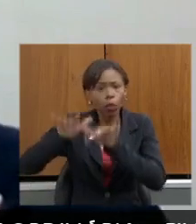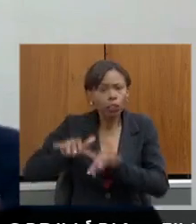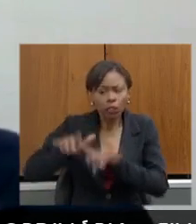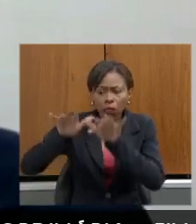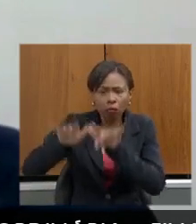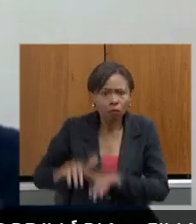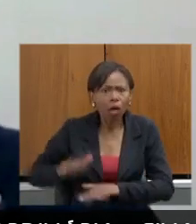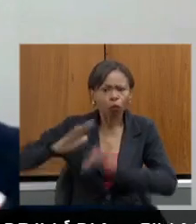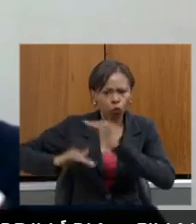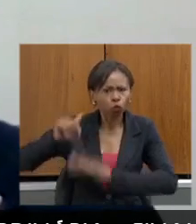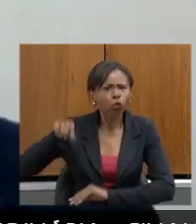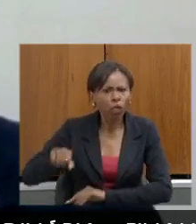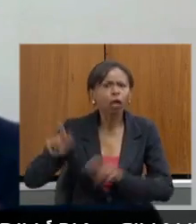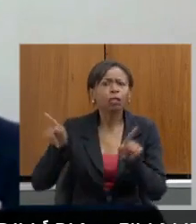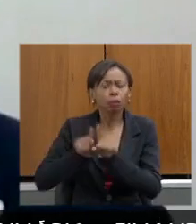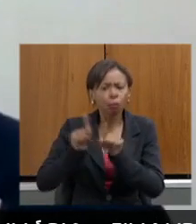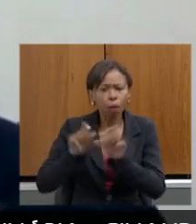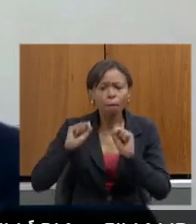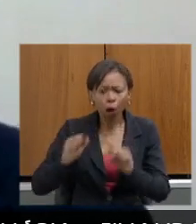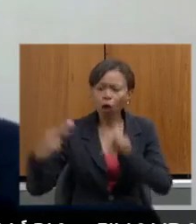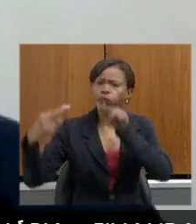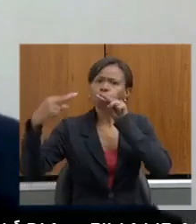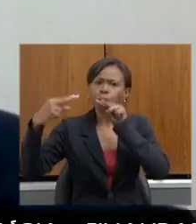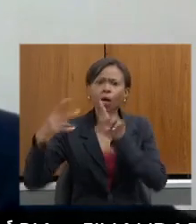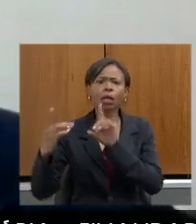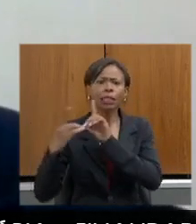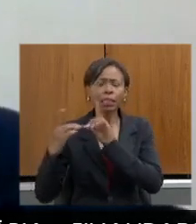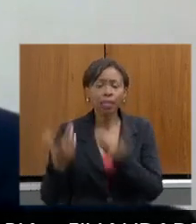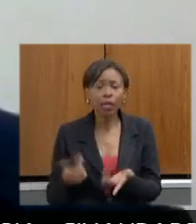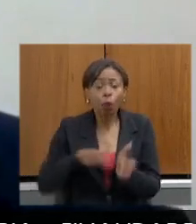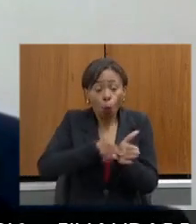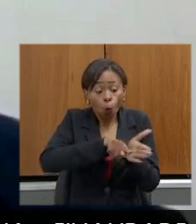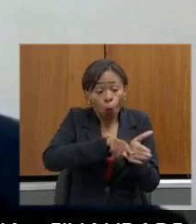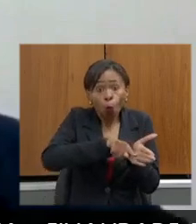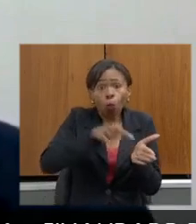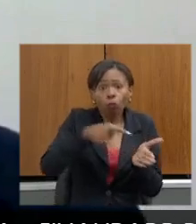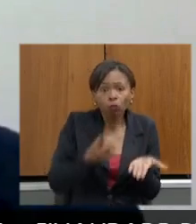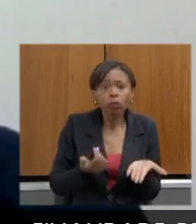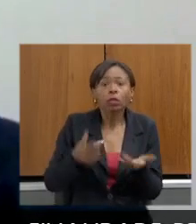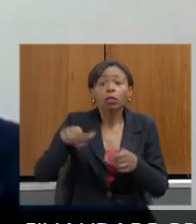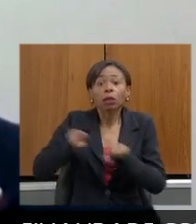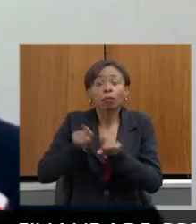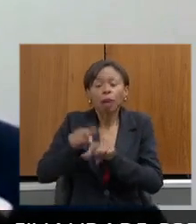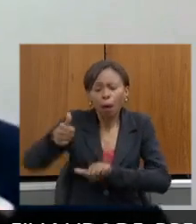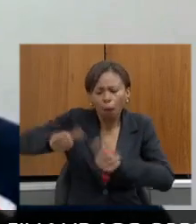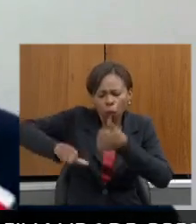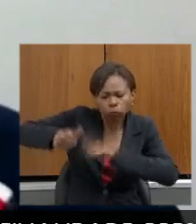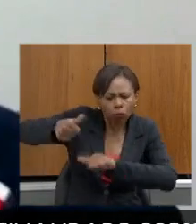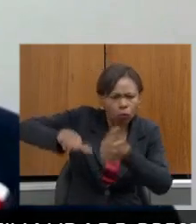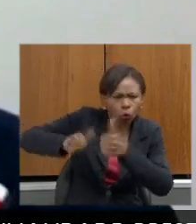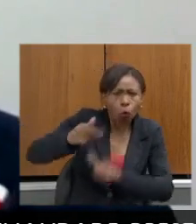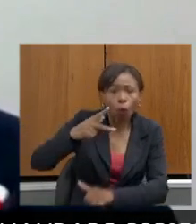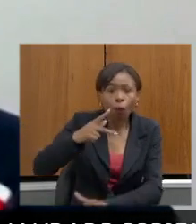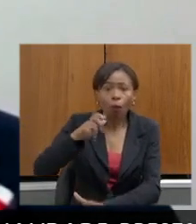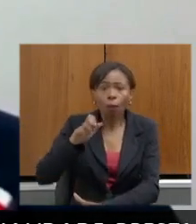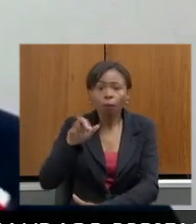atende todo mundo ali nos investigadores no período que comparece ao local preservado